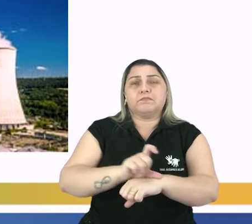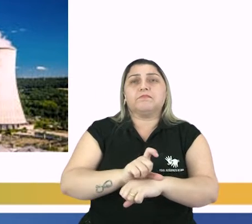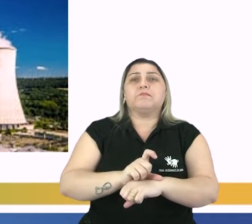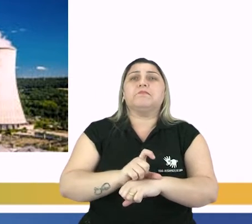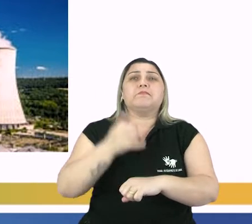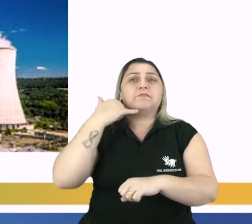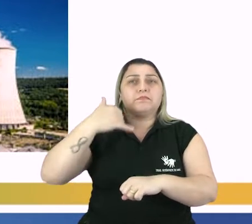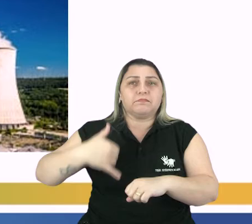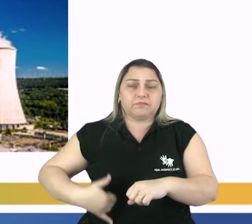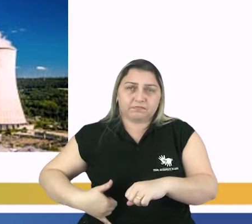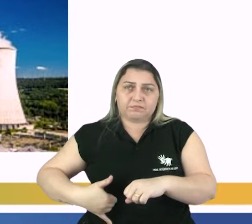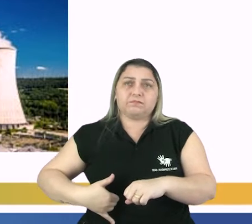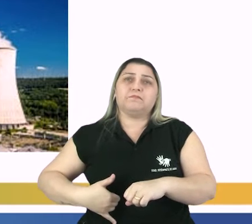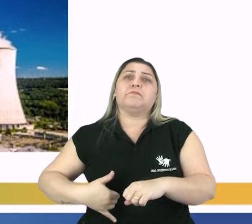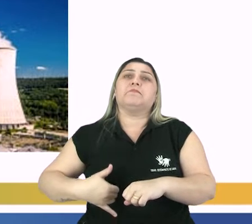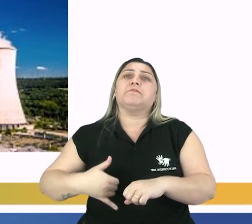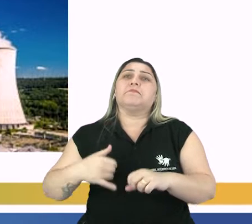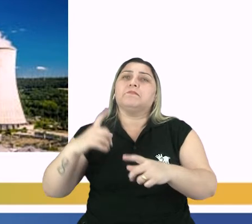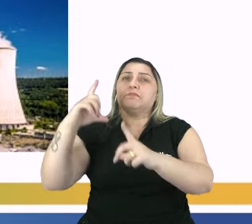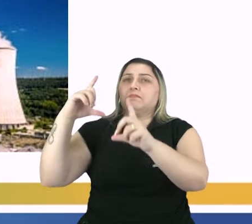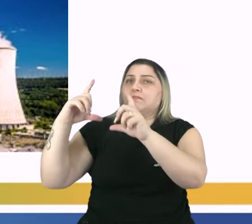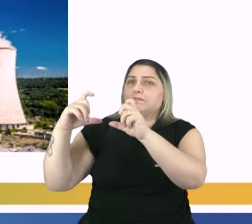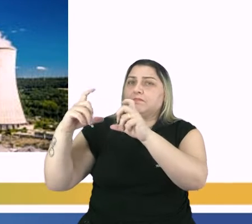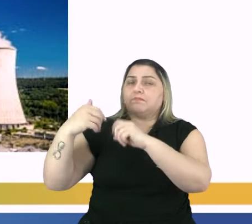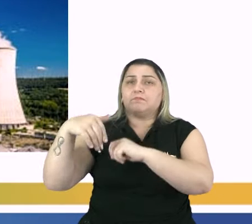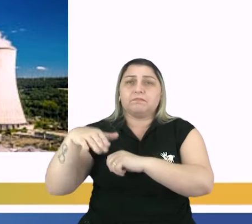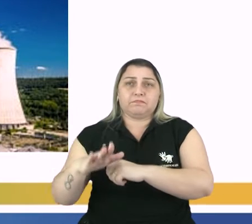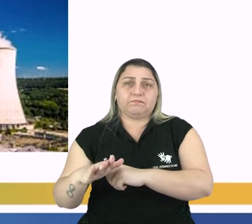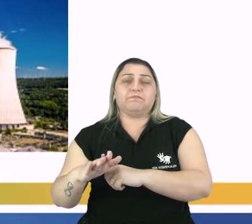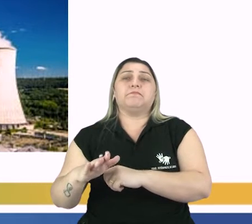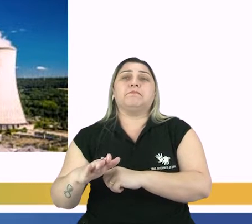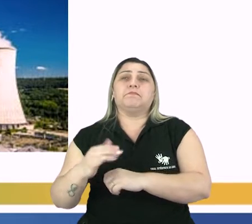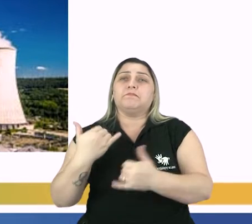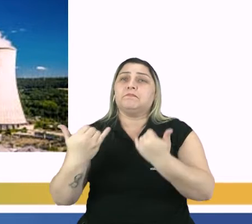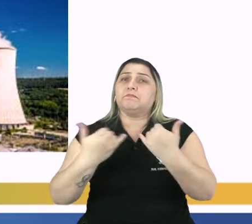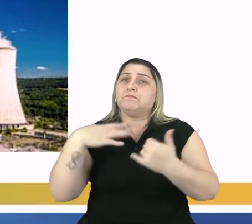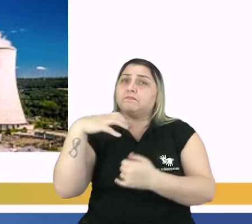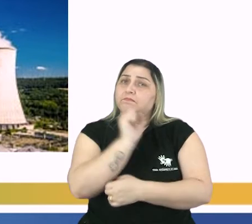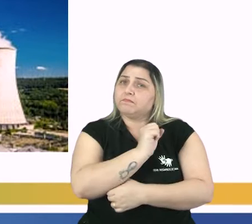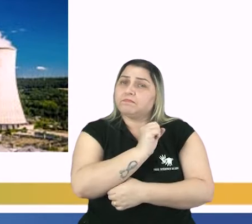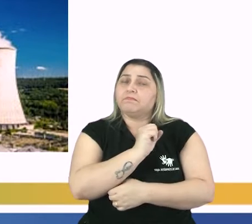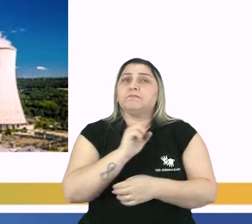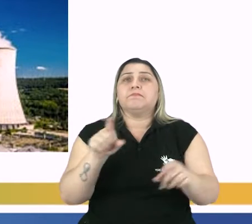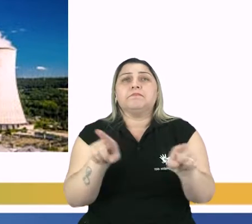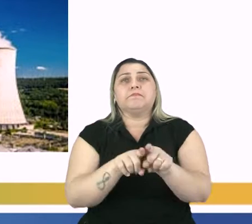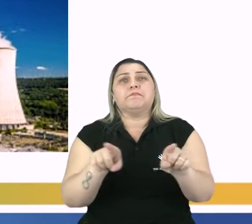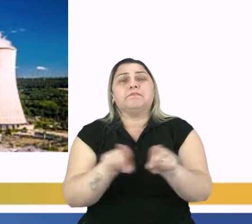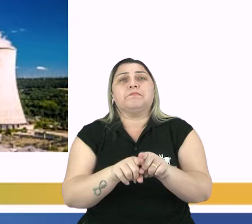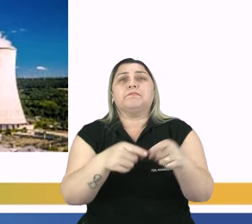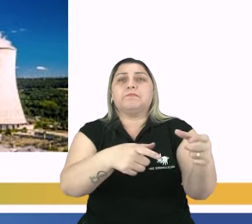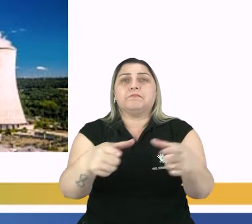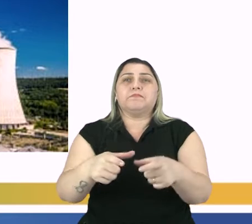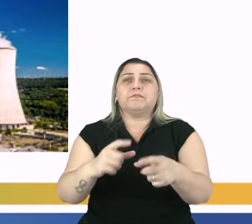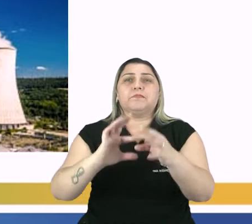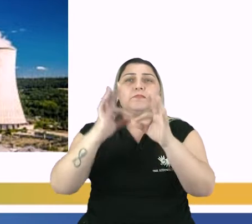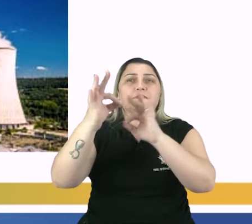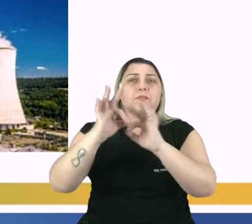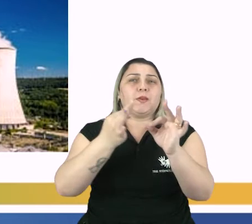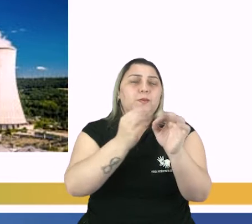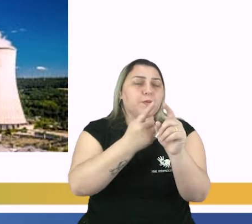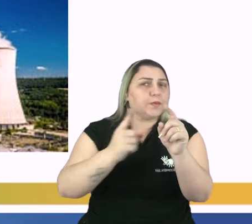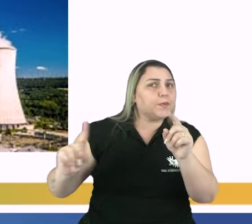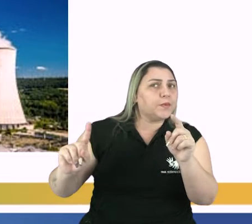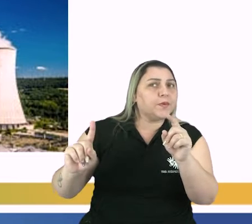informática, celulares mais modernos, máquinas fotográficas mais modernas, a notícia chegando com mais rapidez aos lugares mais distantes,